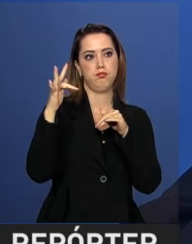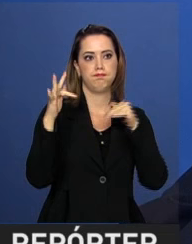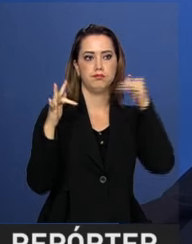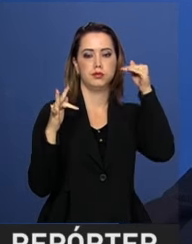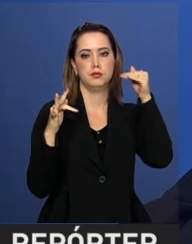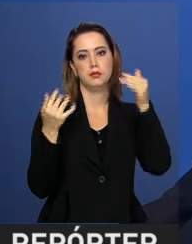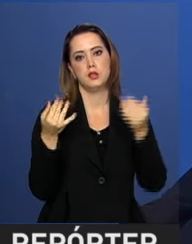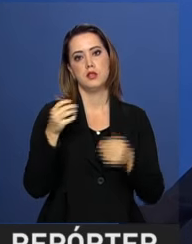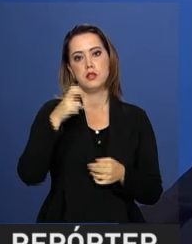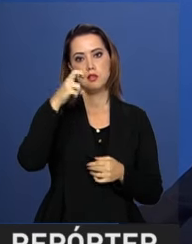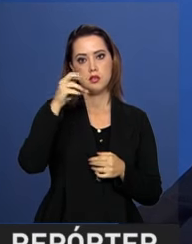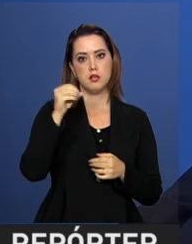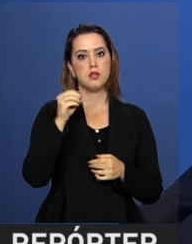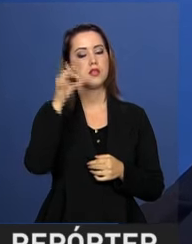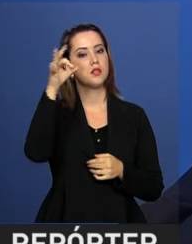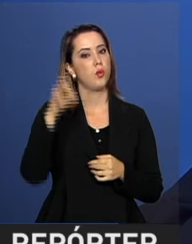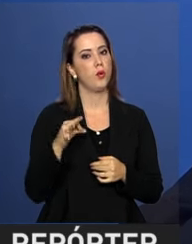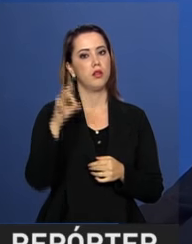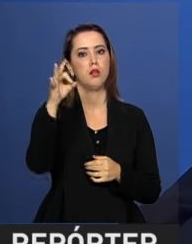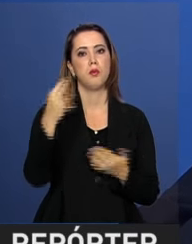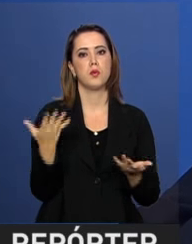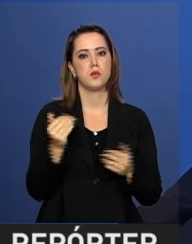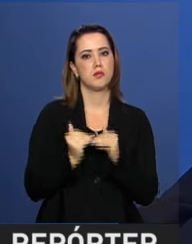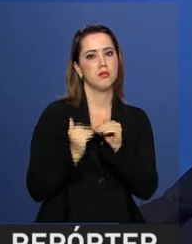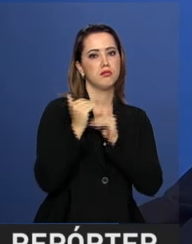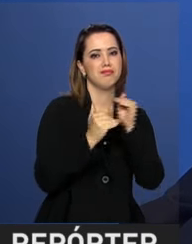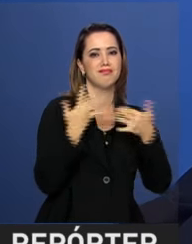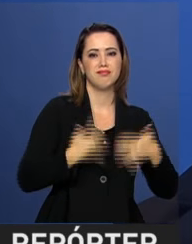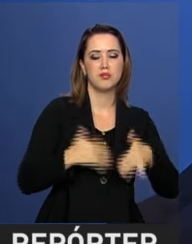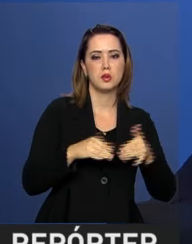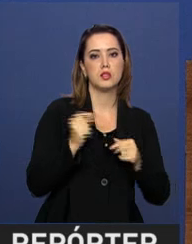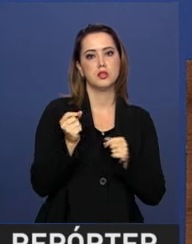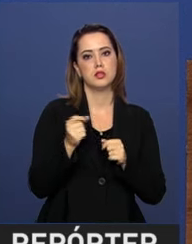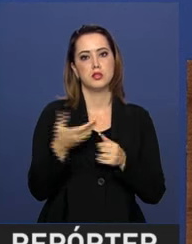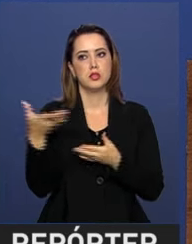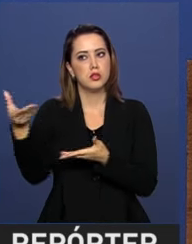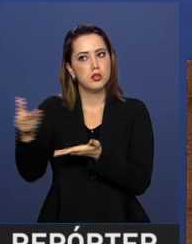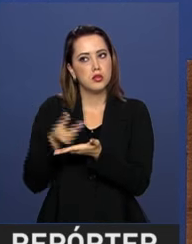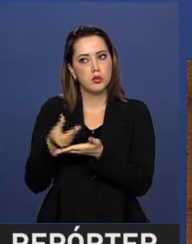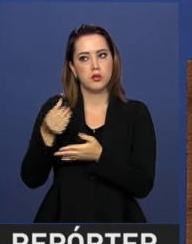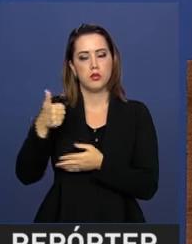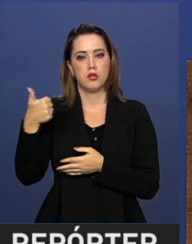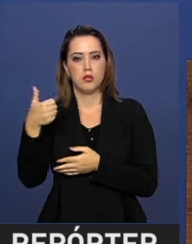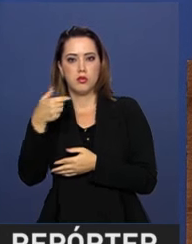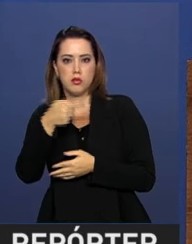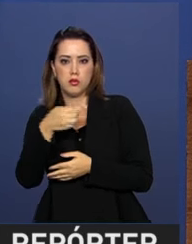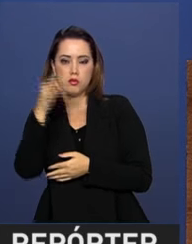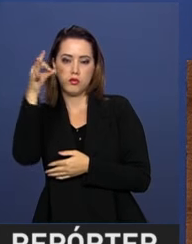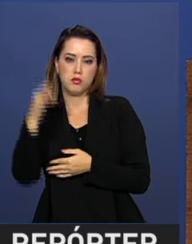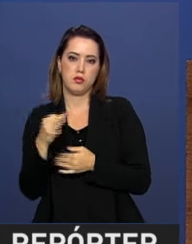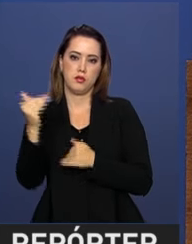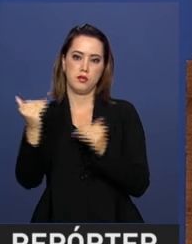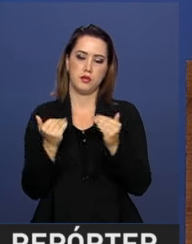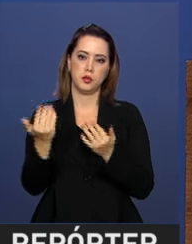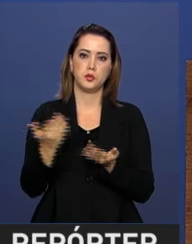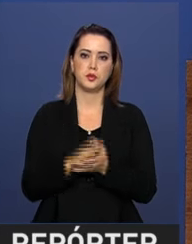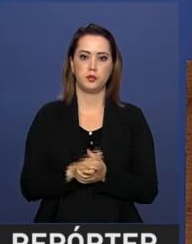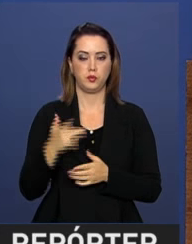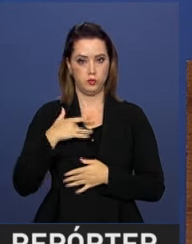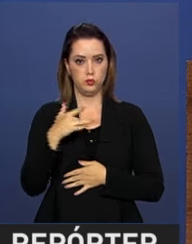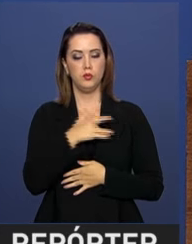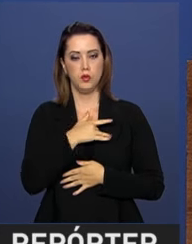de 50%, enquanto a receita cresceu 17%. Os gastos com saúde e educação também passarão a